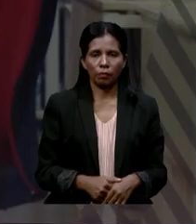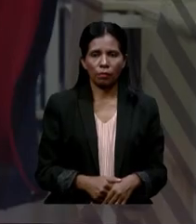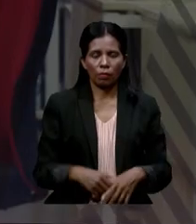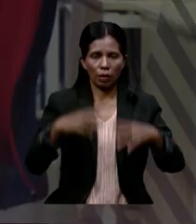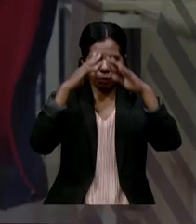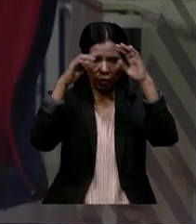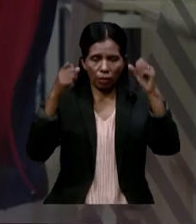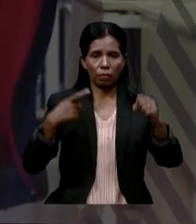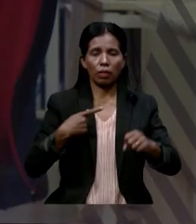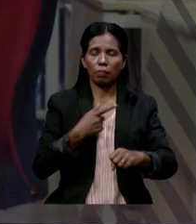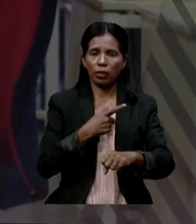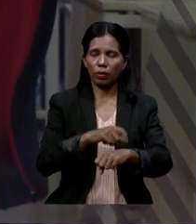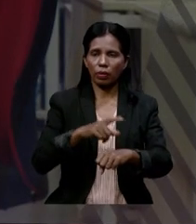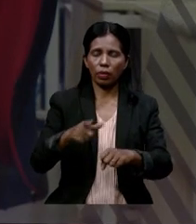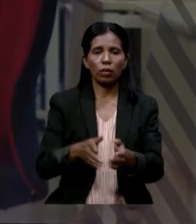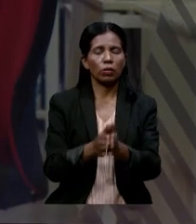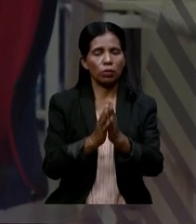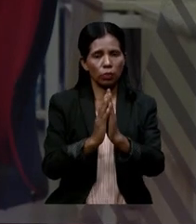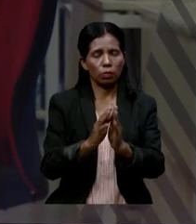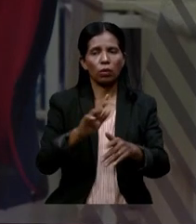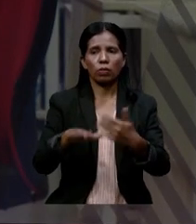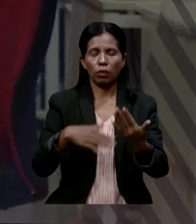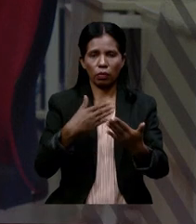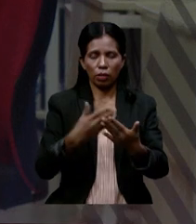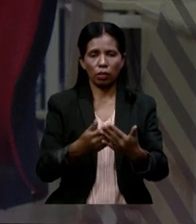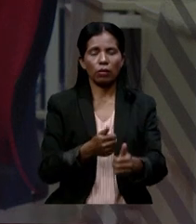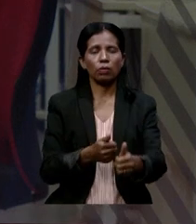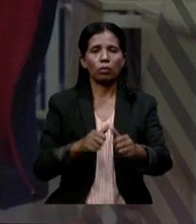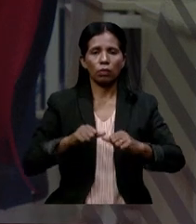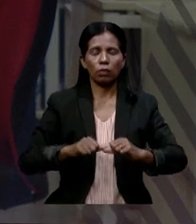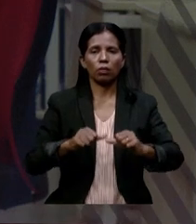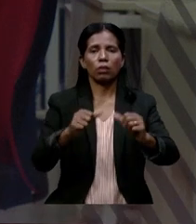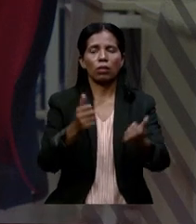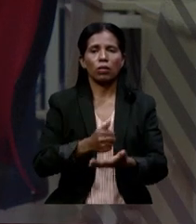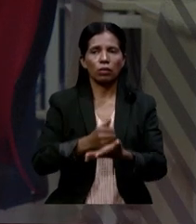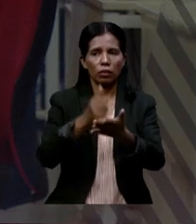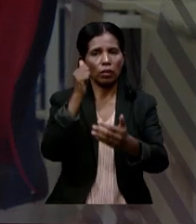Presidente do Parlamento Nacional, o suba parte relevante roto, ato continua salva veto.